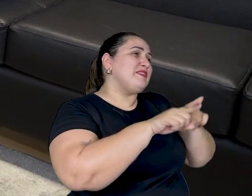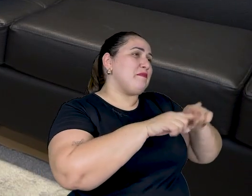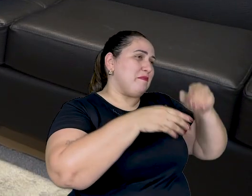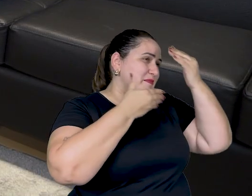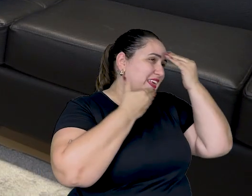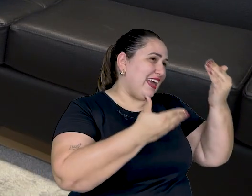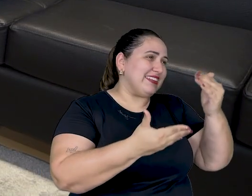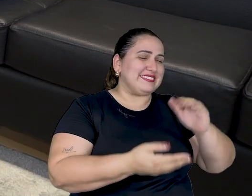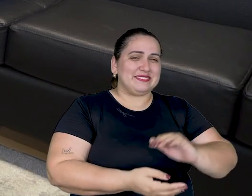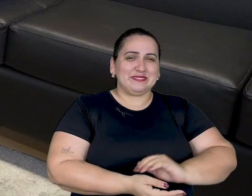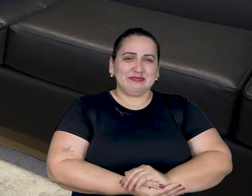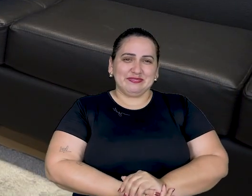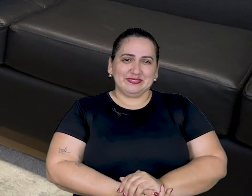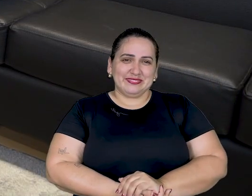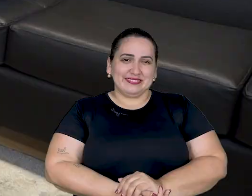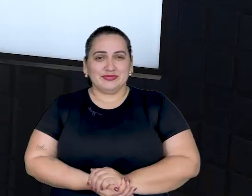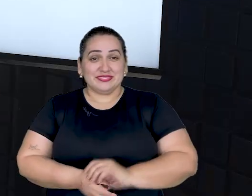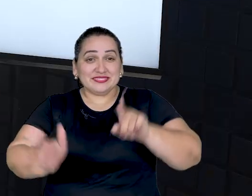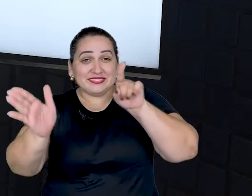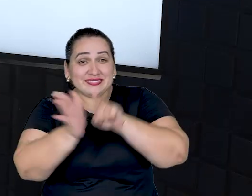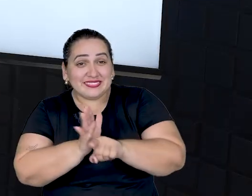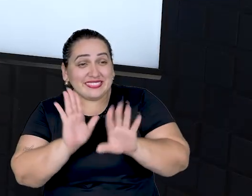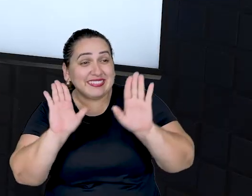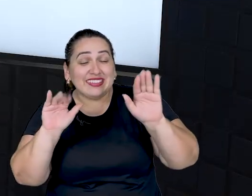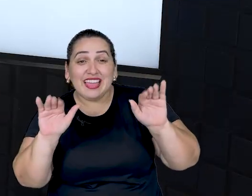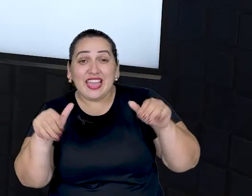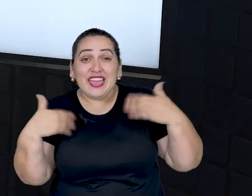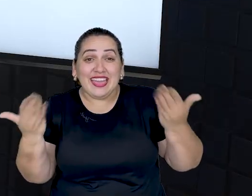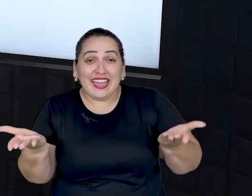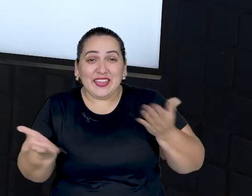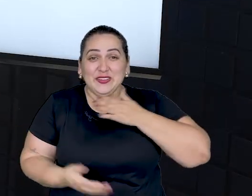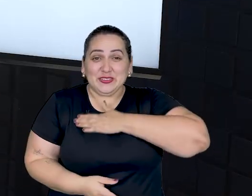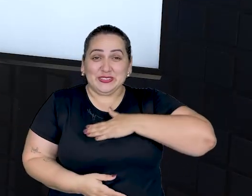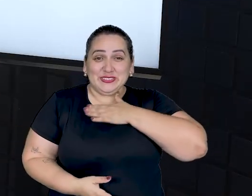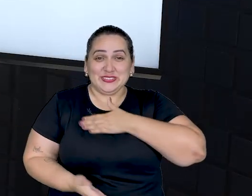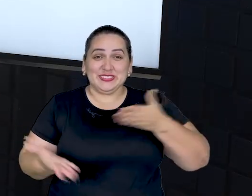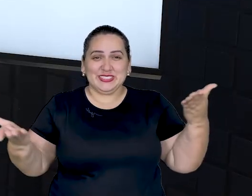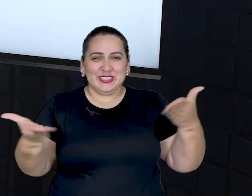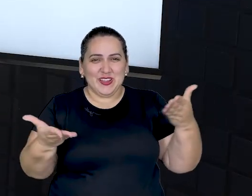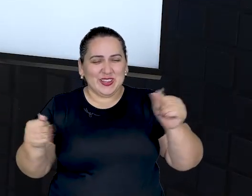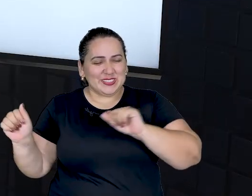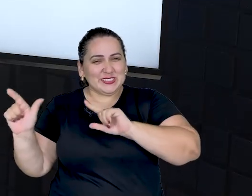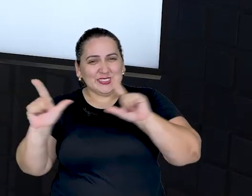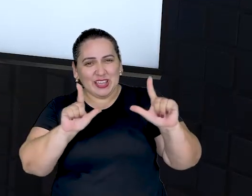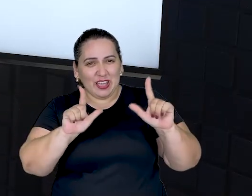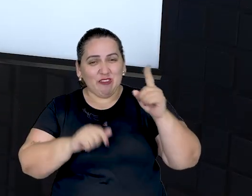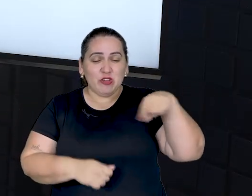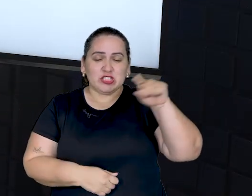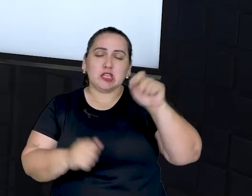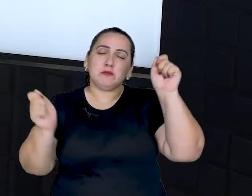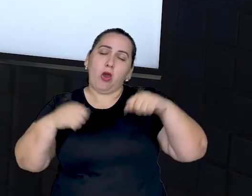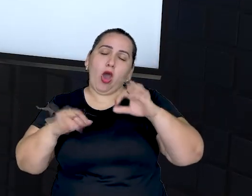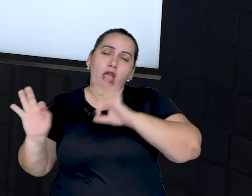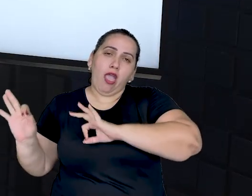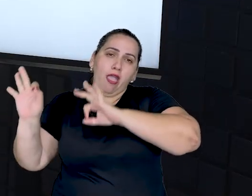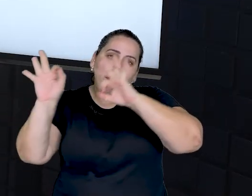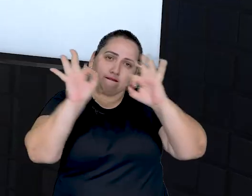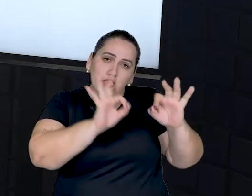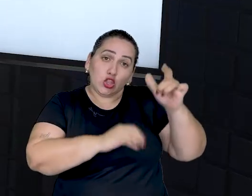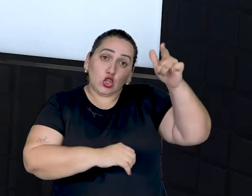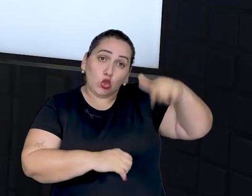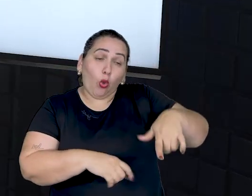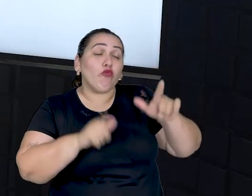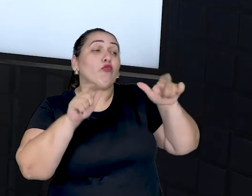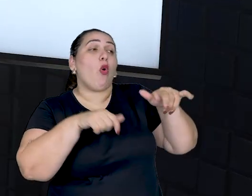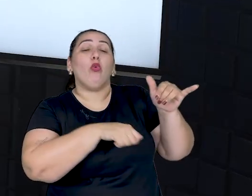Eu que agradeço. Muito obrigado. E aí, gostou da edição de hoje? Você pode rever as nossas reportagens no nosso